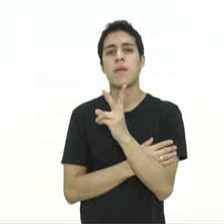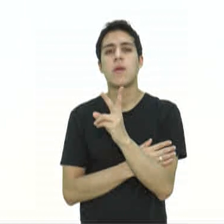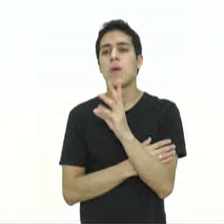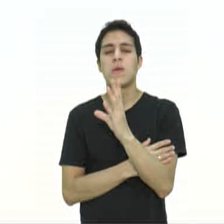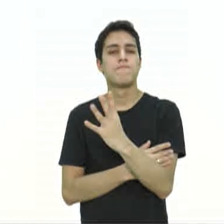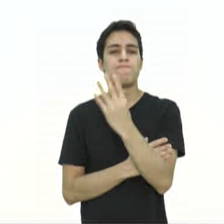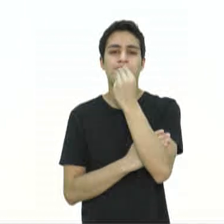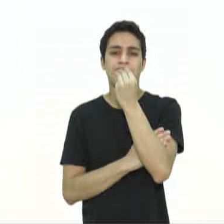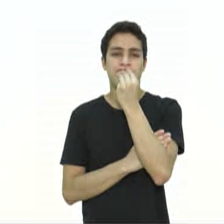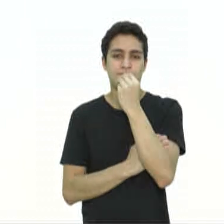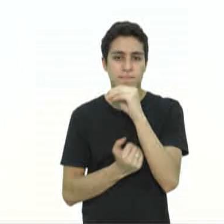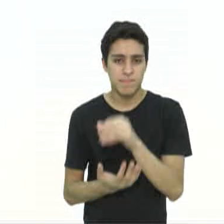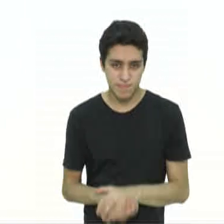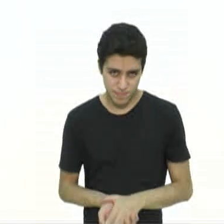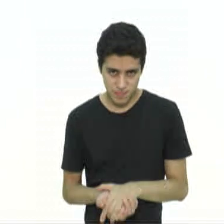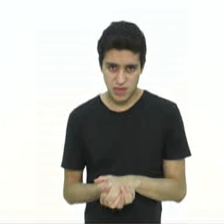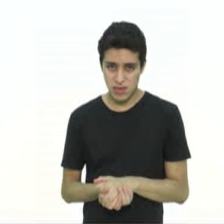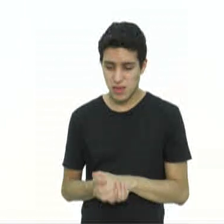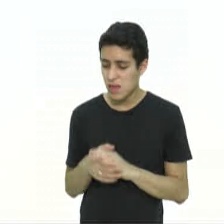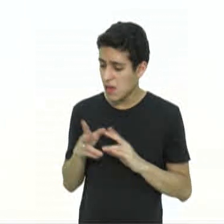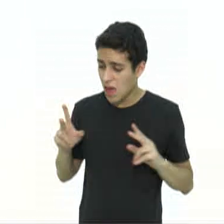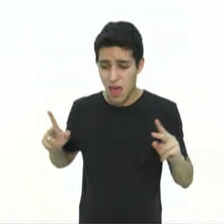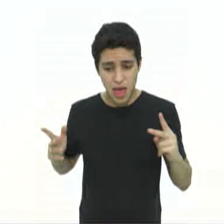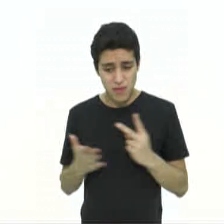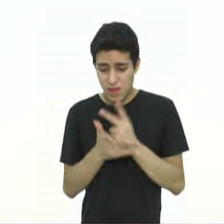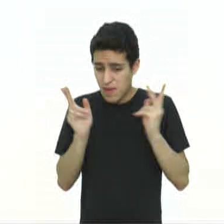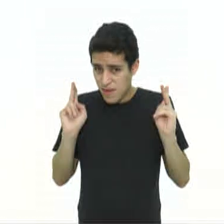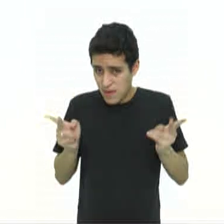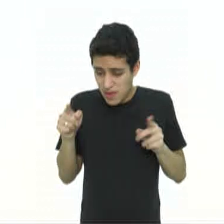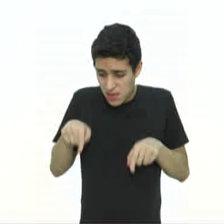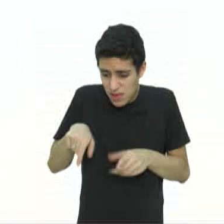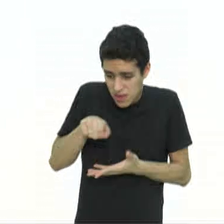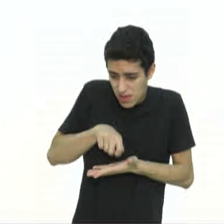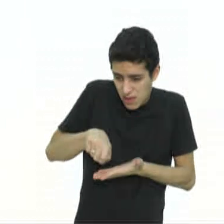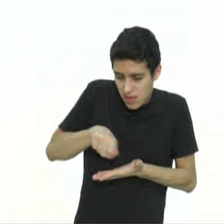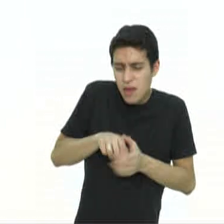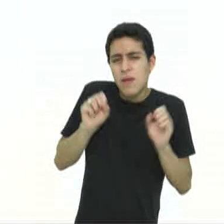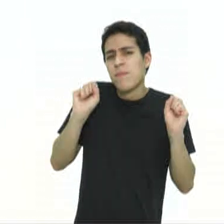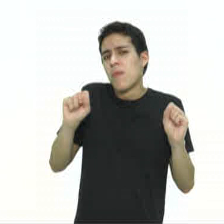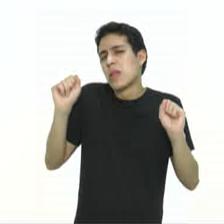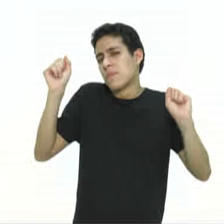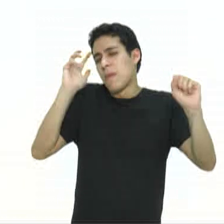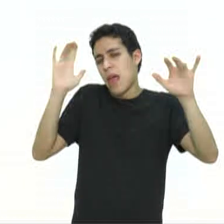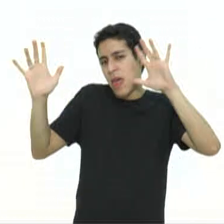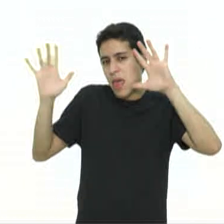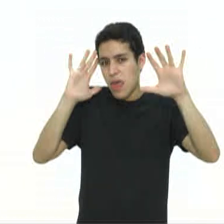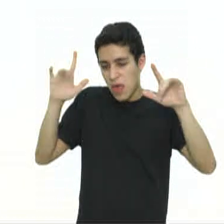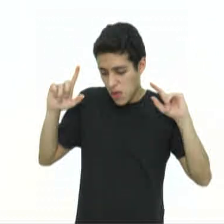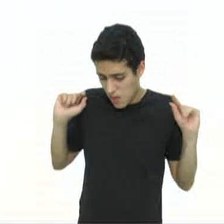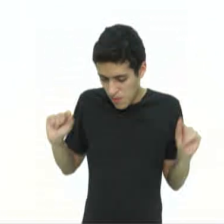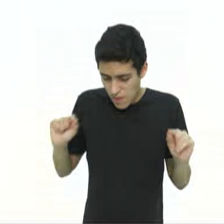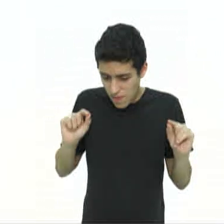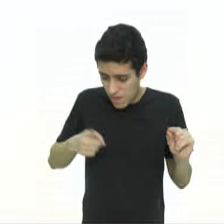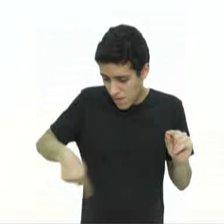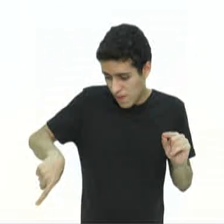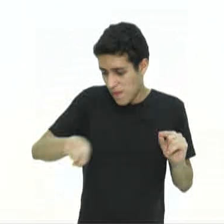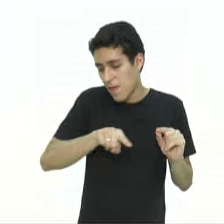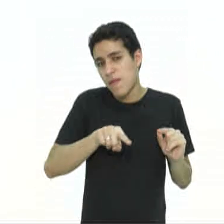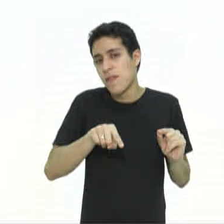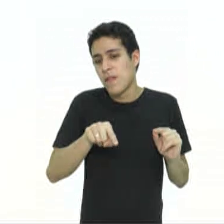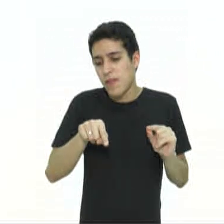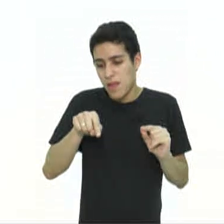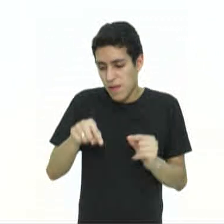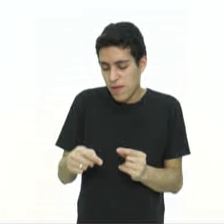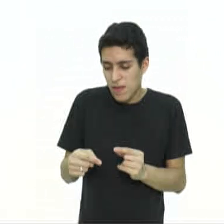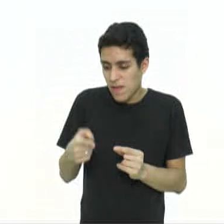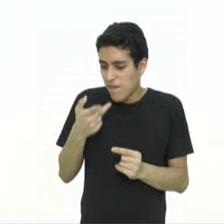mais solene silêncio. O mesmo ocorre com os escritos. Poderíamos imaginar que falam como se